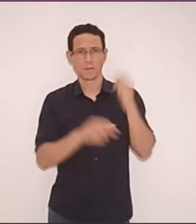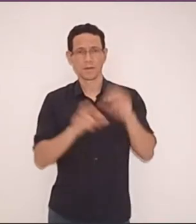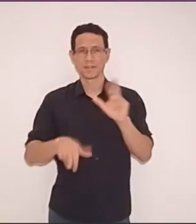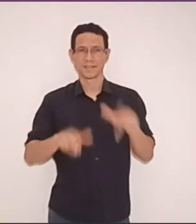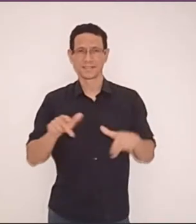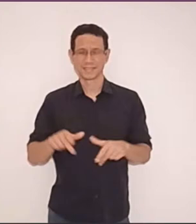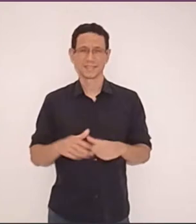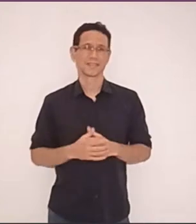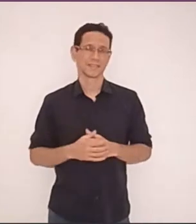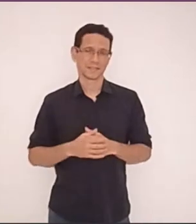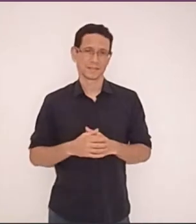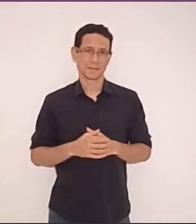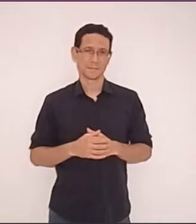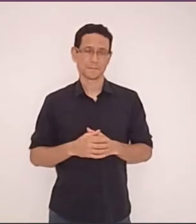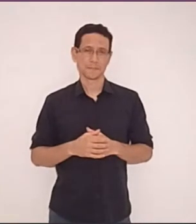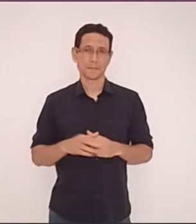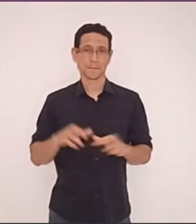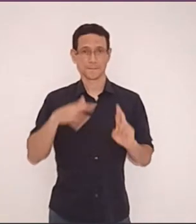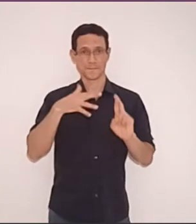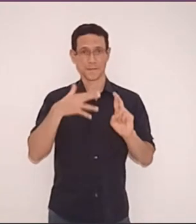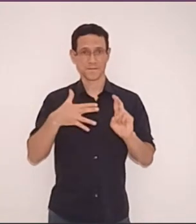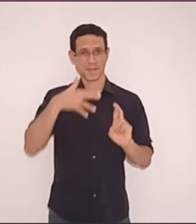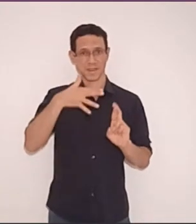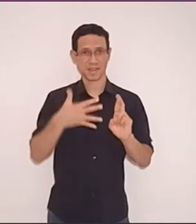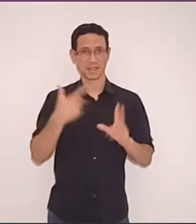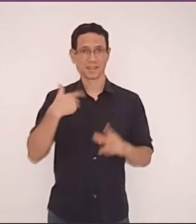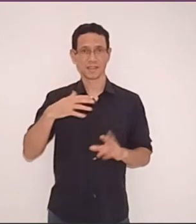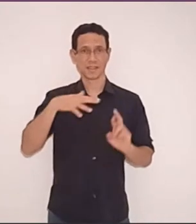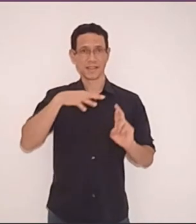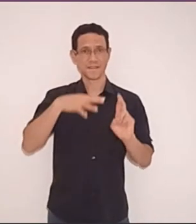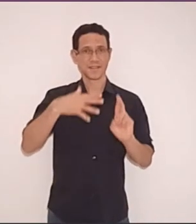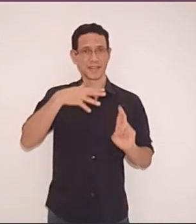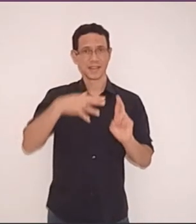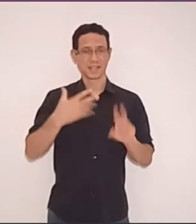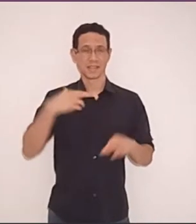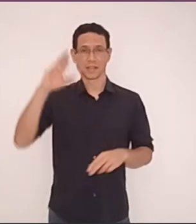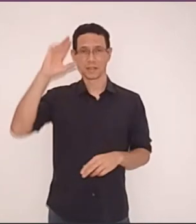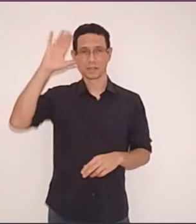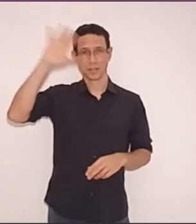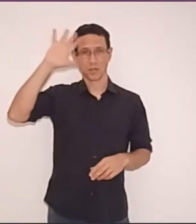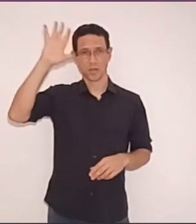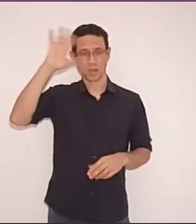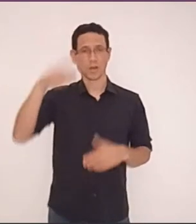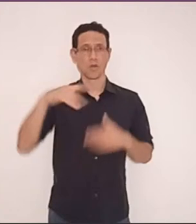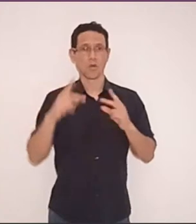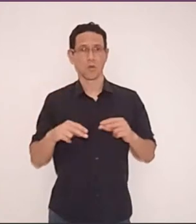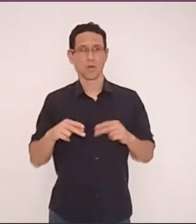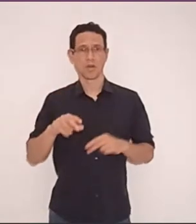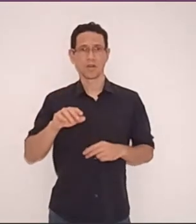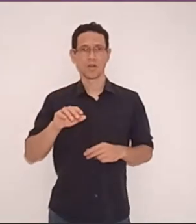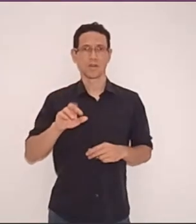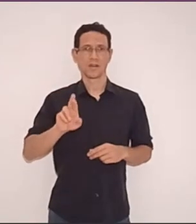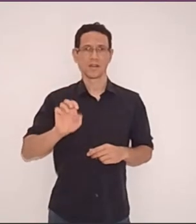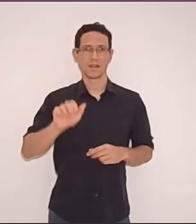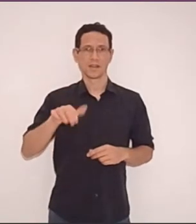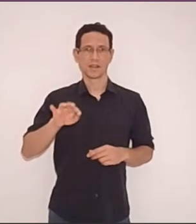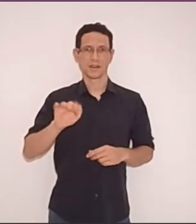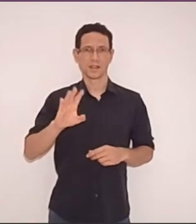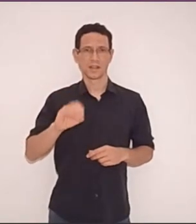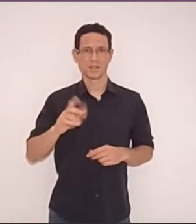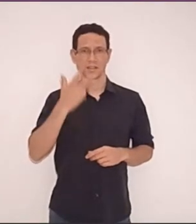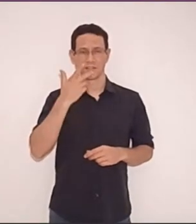essas referências é teóricas ou como o Renato traz né dessa cosmologia